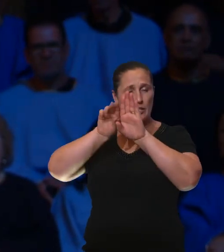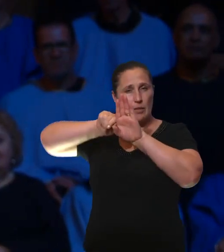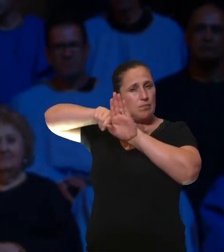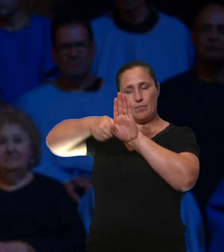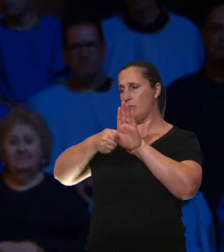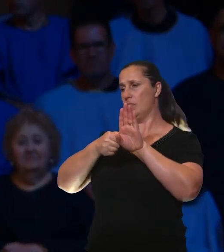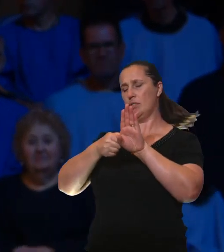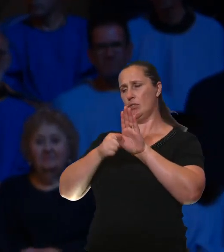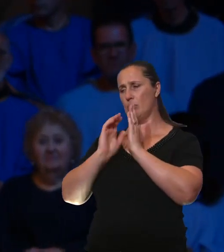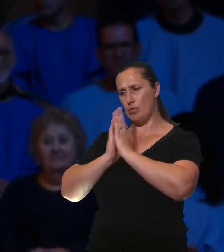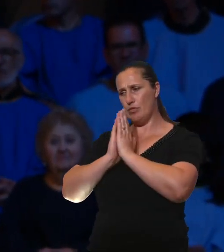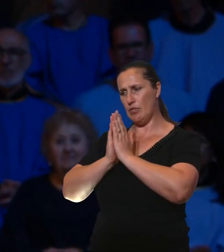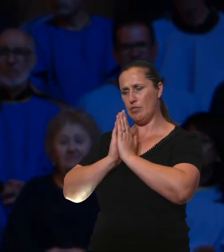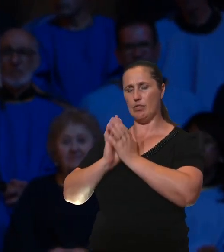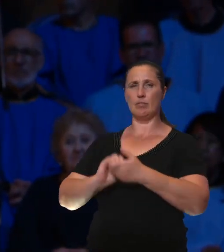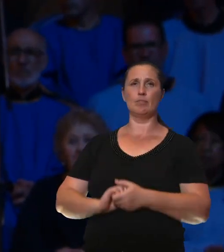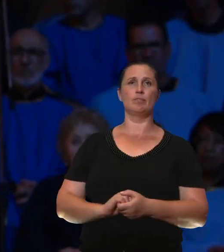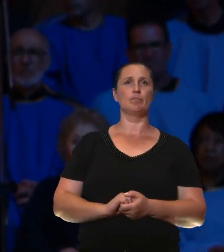ele chegava,